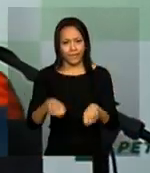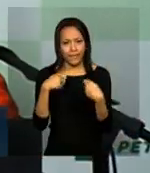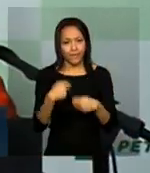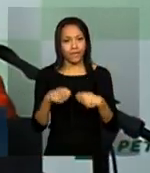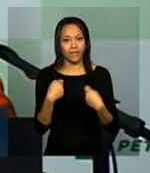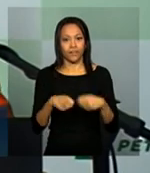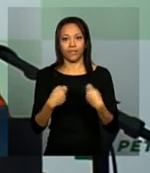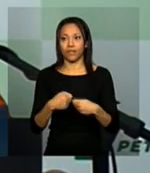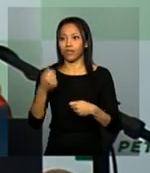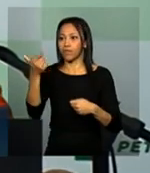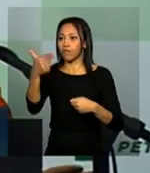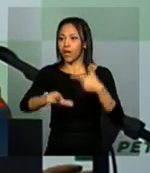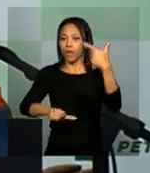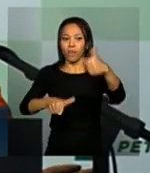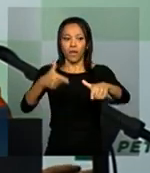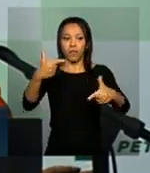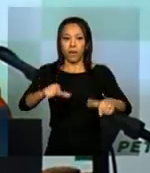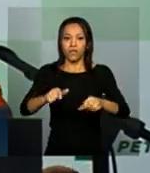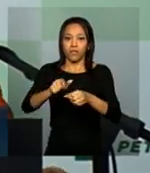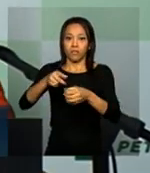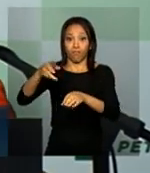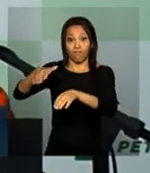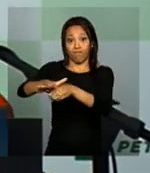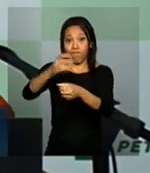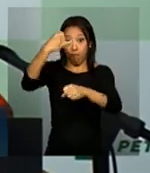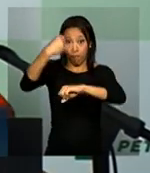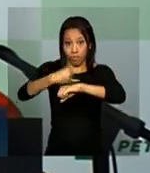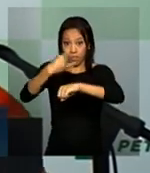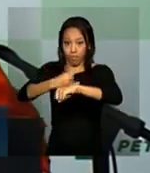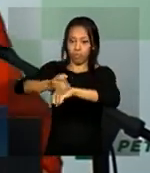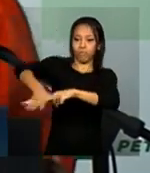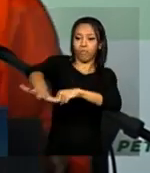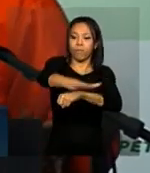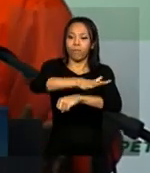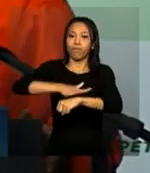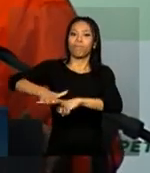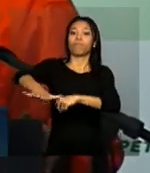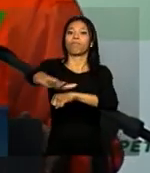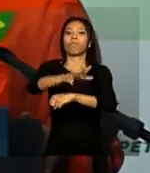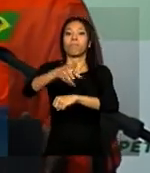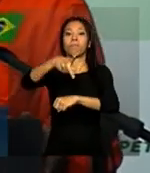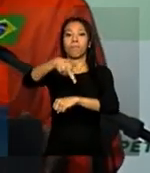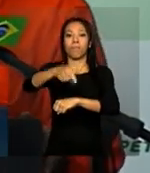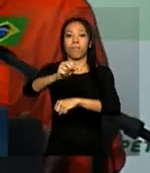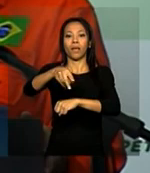muita plataforma daqui para frente. Muita plataforma também.